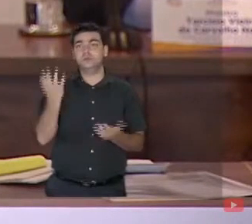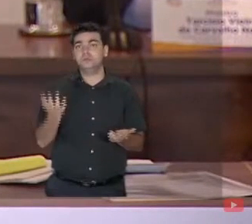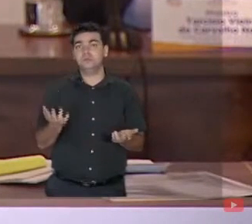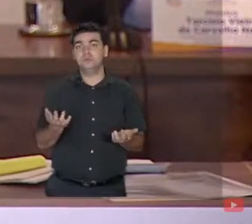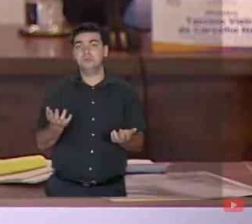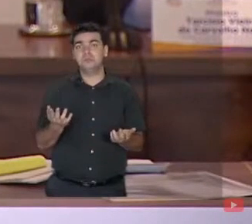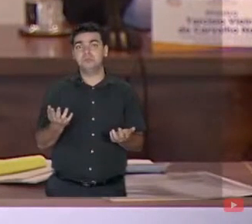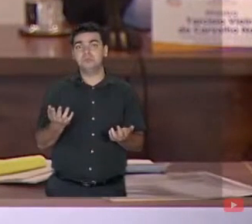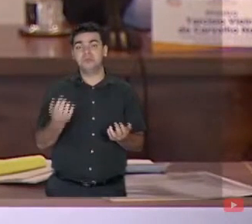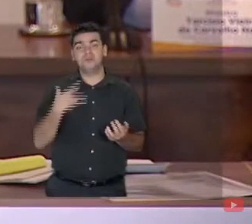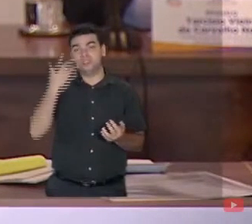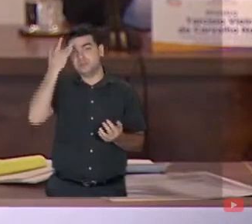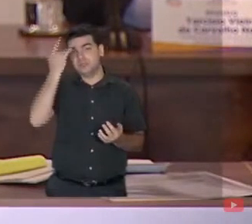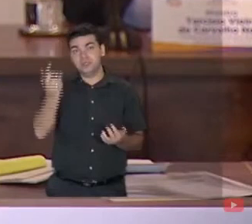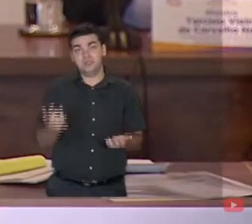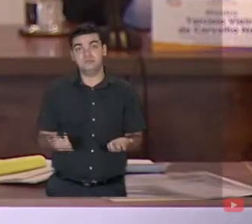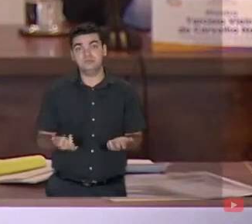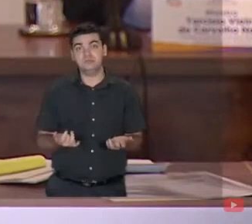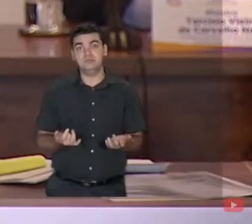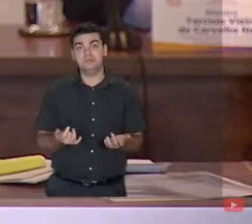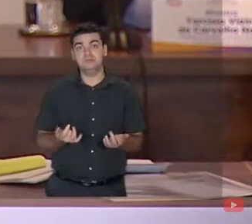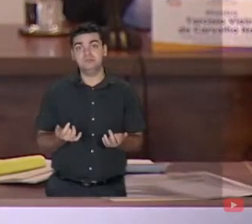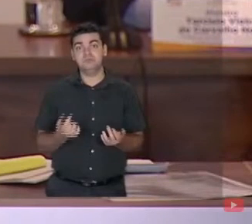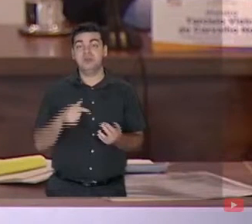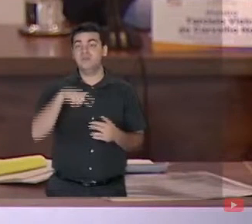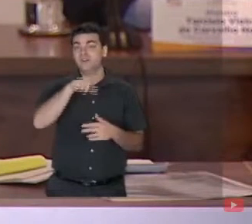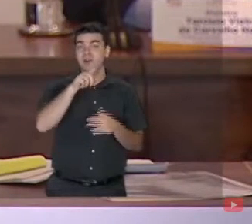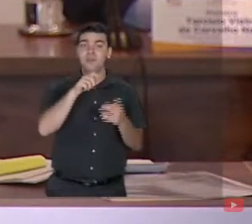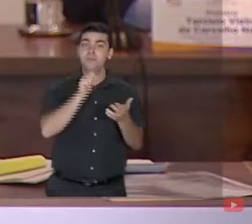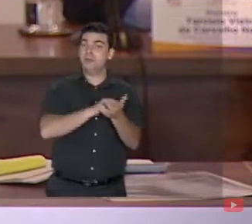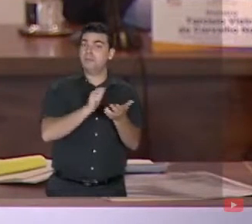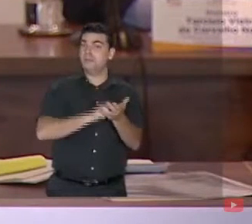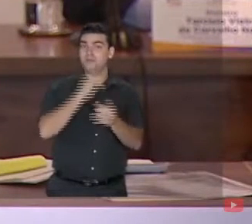utilizado, justificação por um